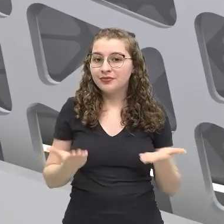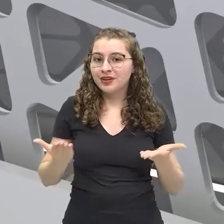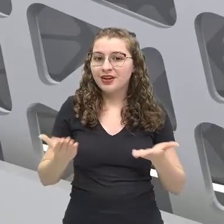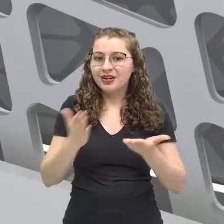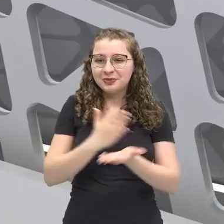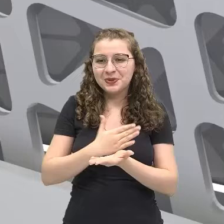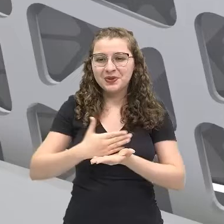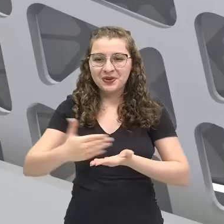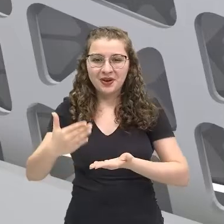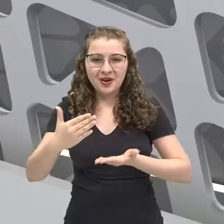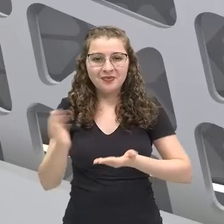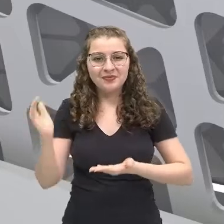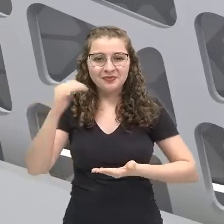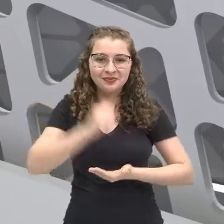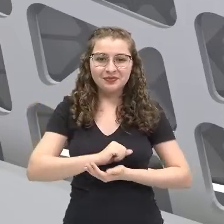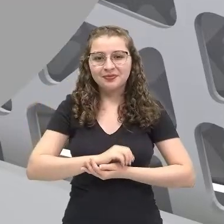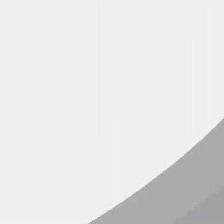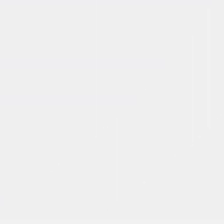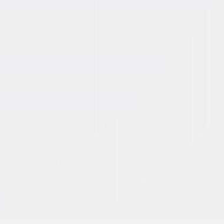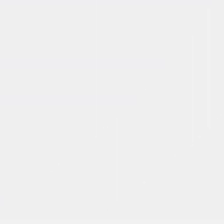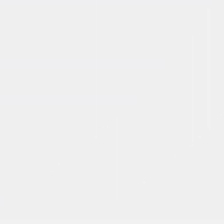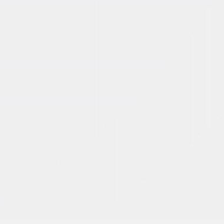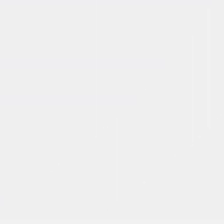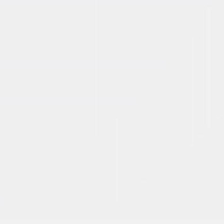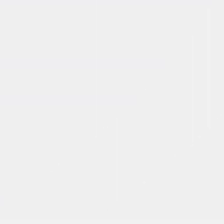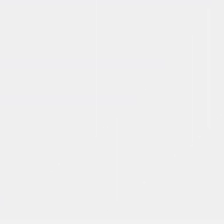Então, agora vamos para a nossa aula.